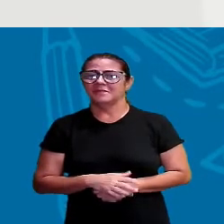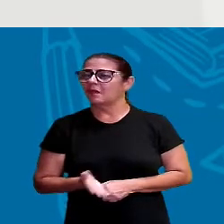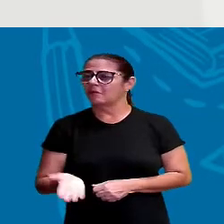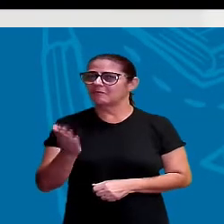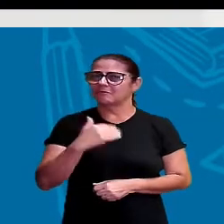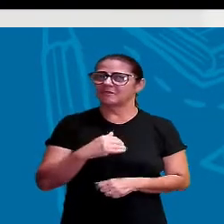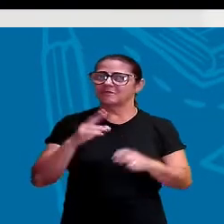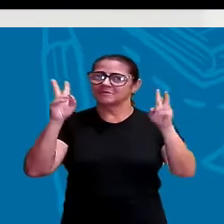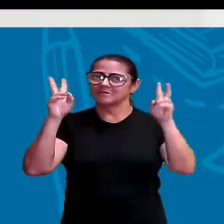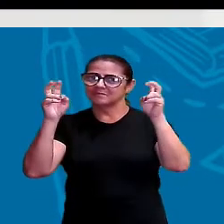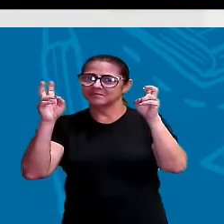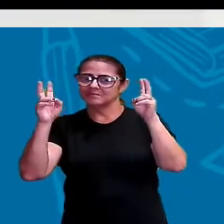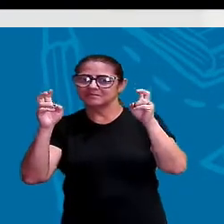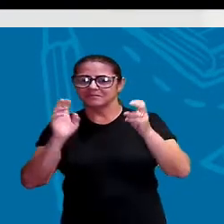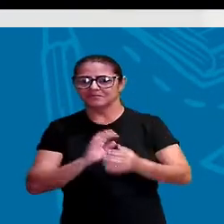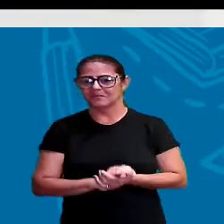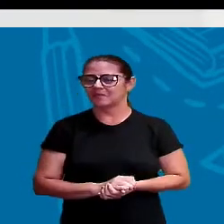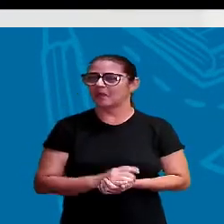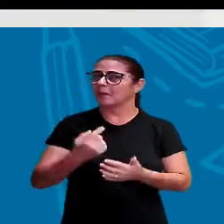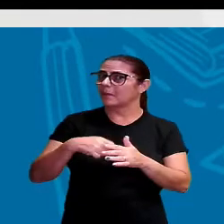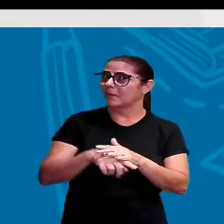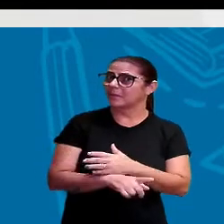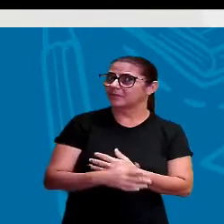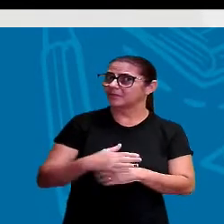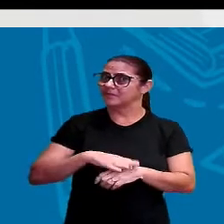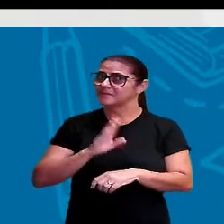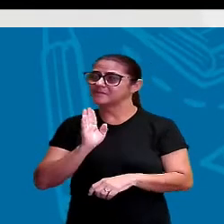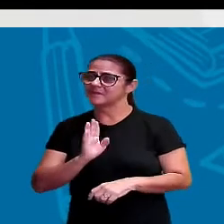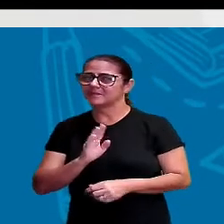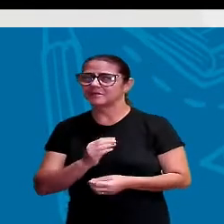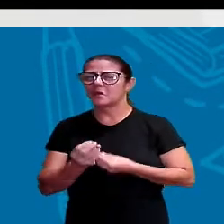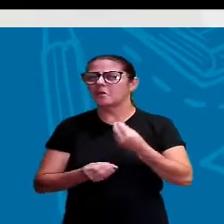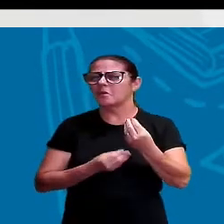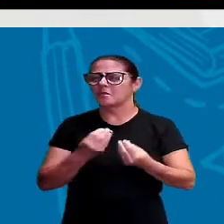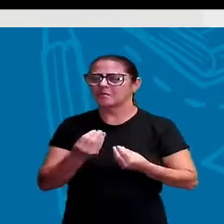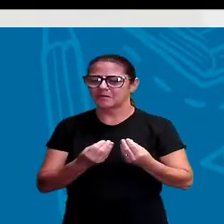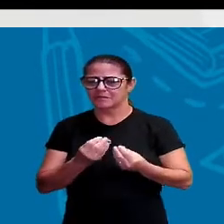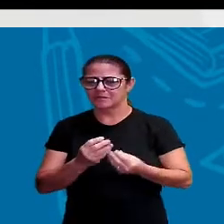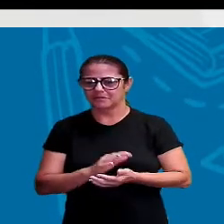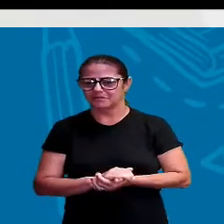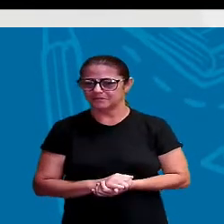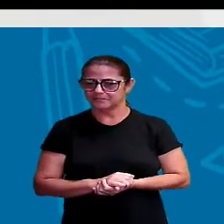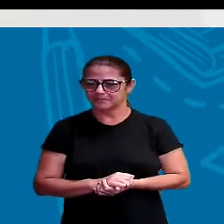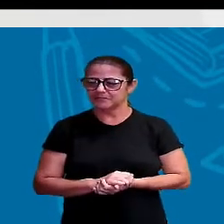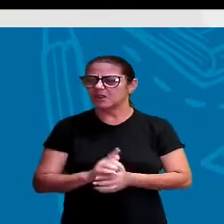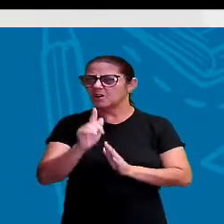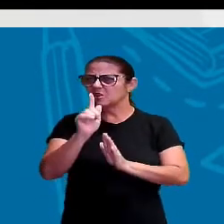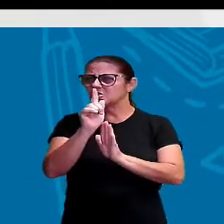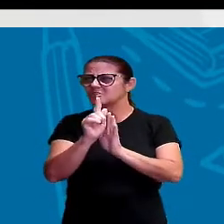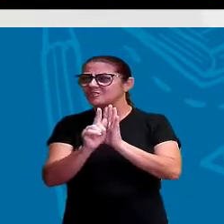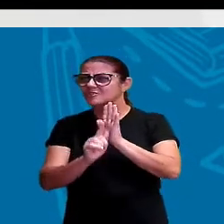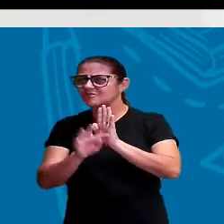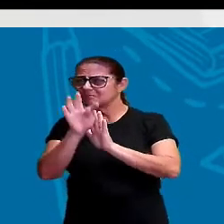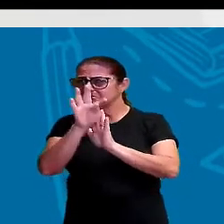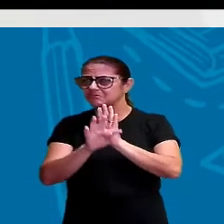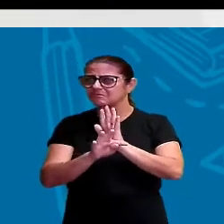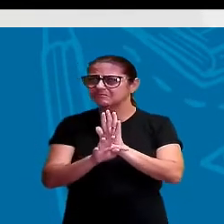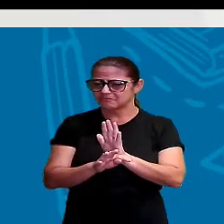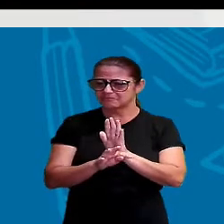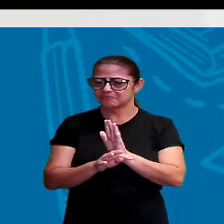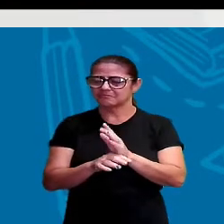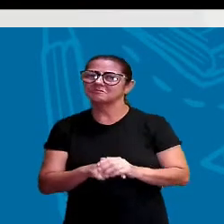Vamos ao tema? Então, vamos aprofundar ainda mais. Comic strips é como a gente fala tirinha em inglês.